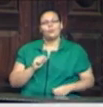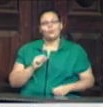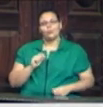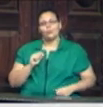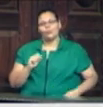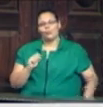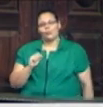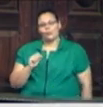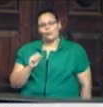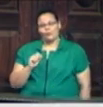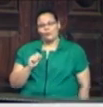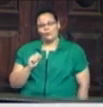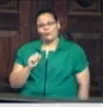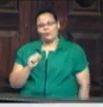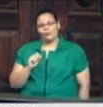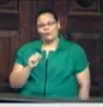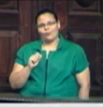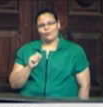que